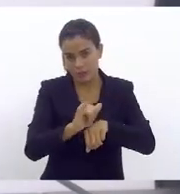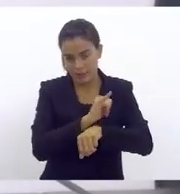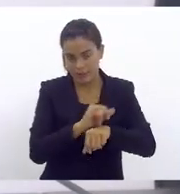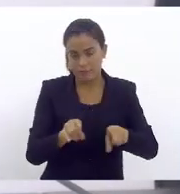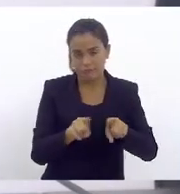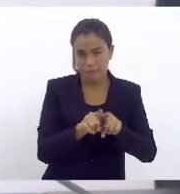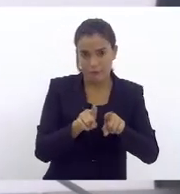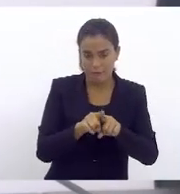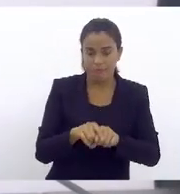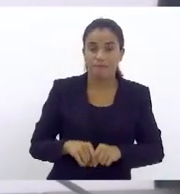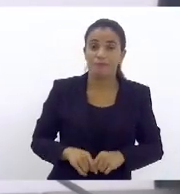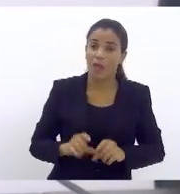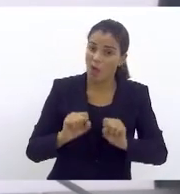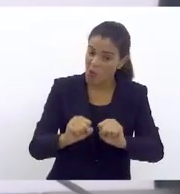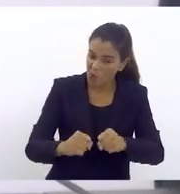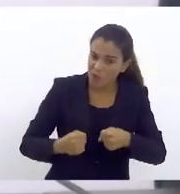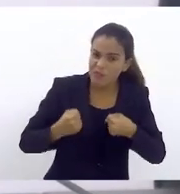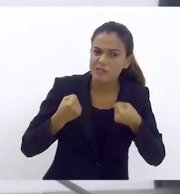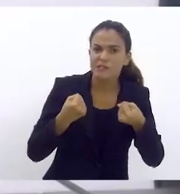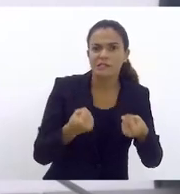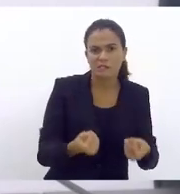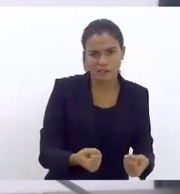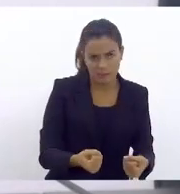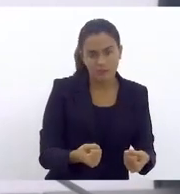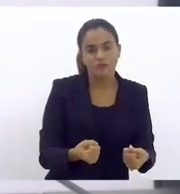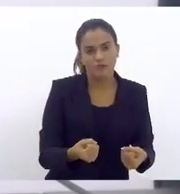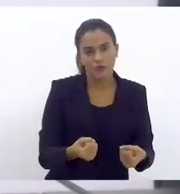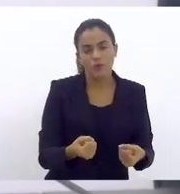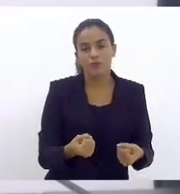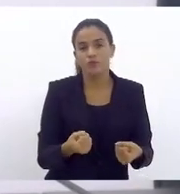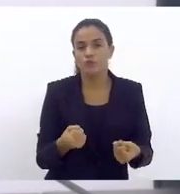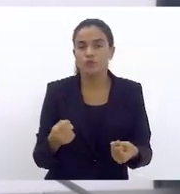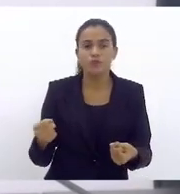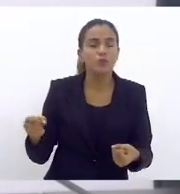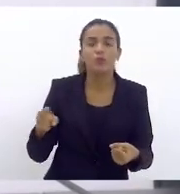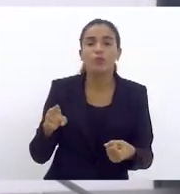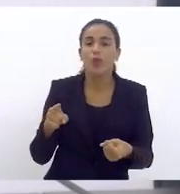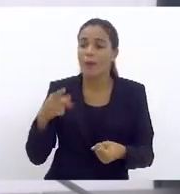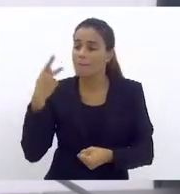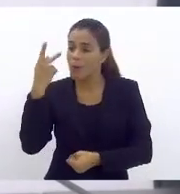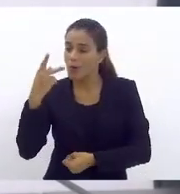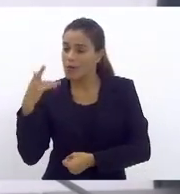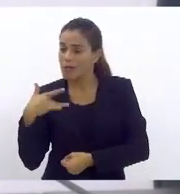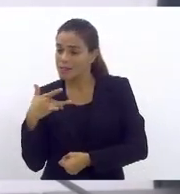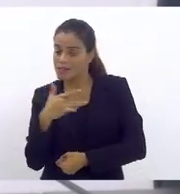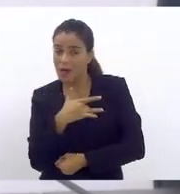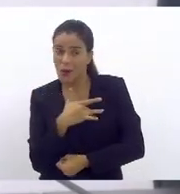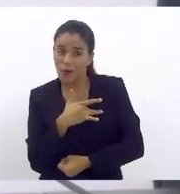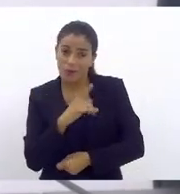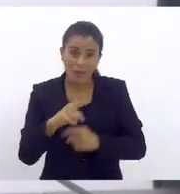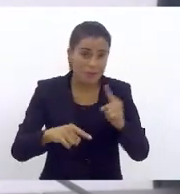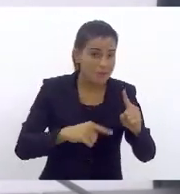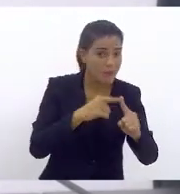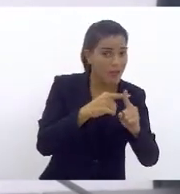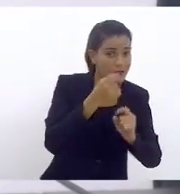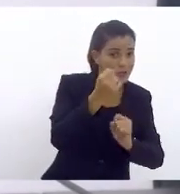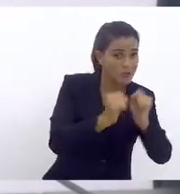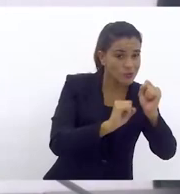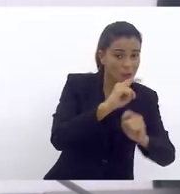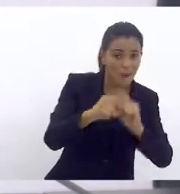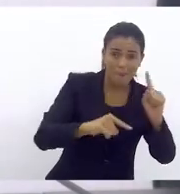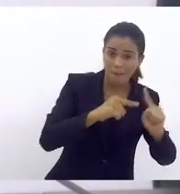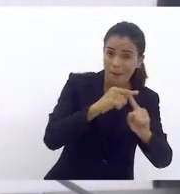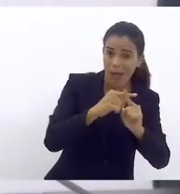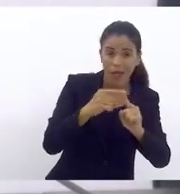é um esforço importante do encontro das políticas de saúde industrial de